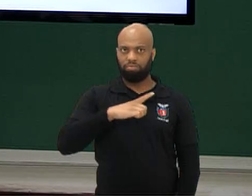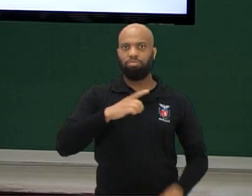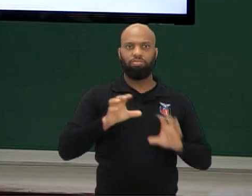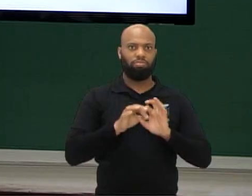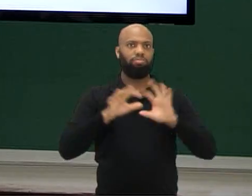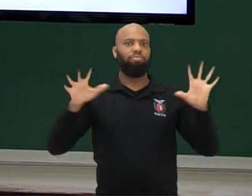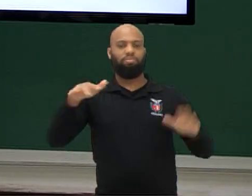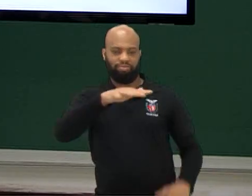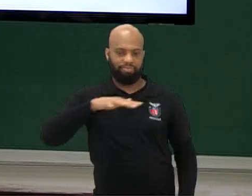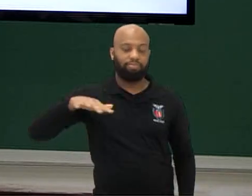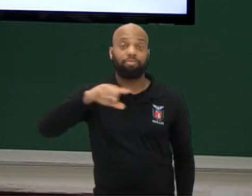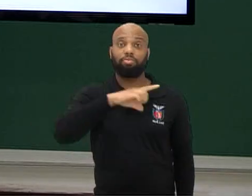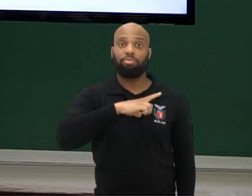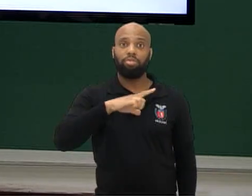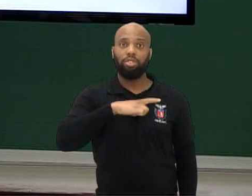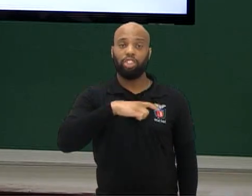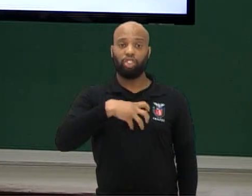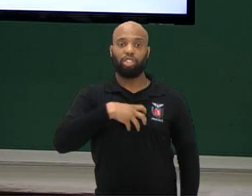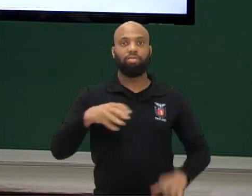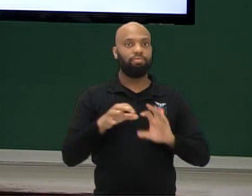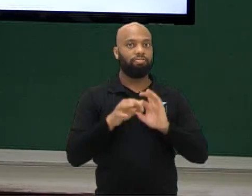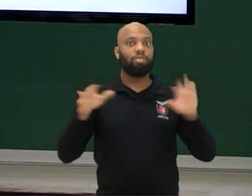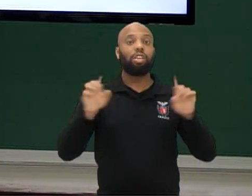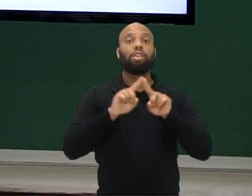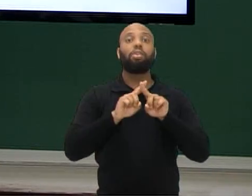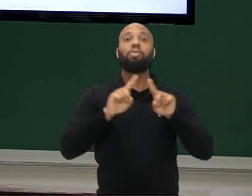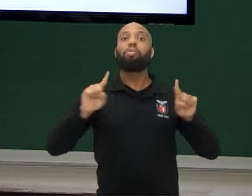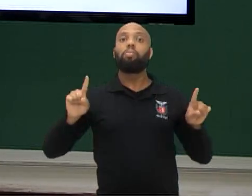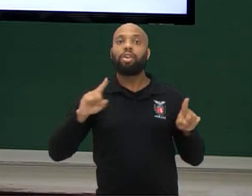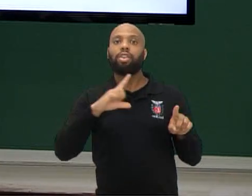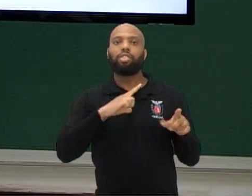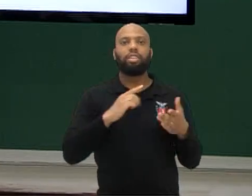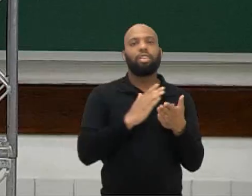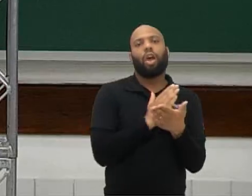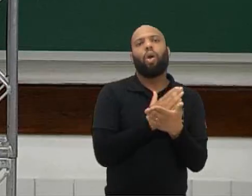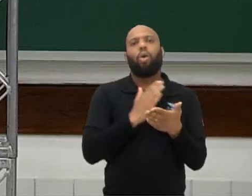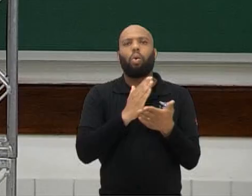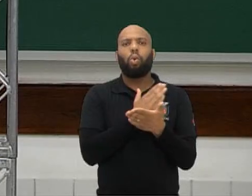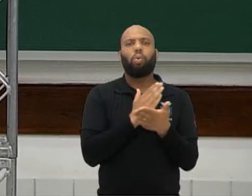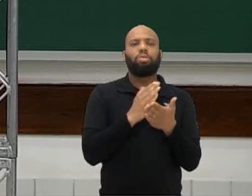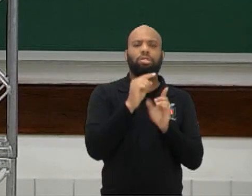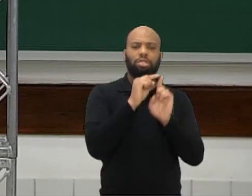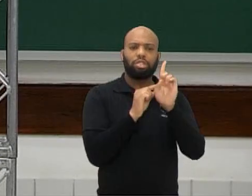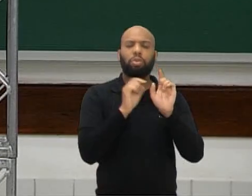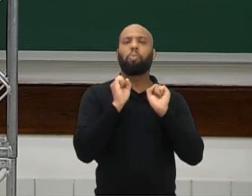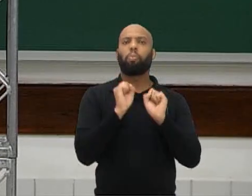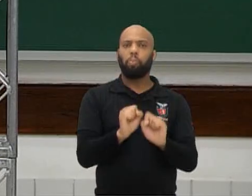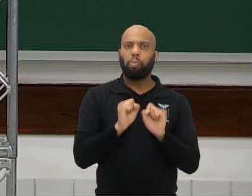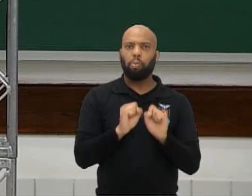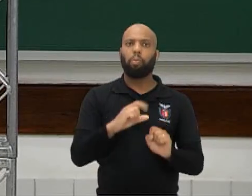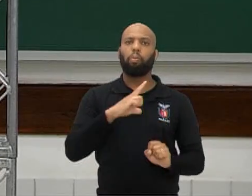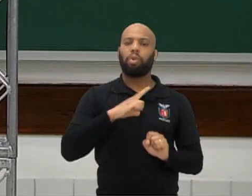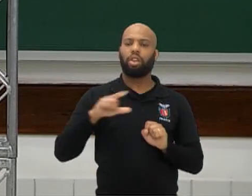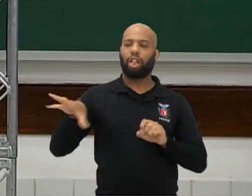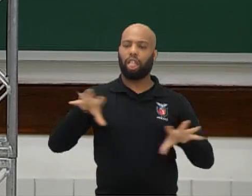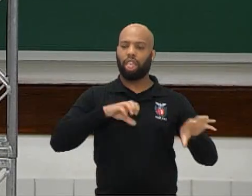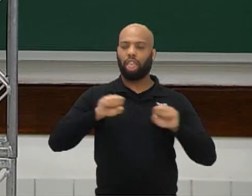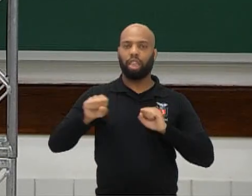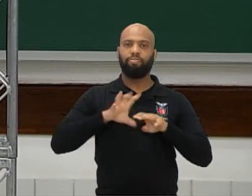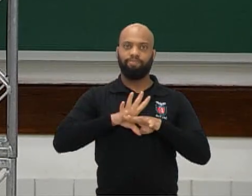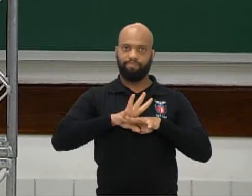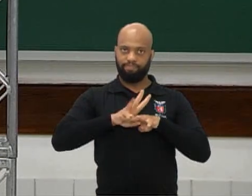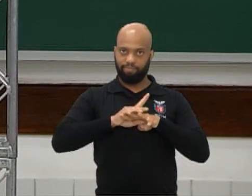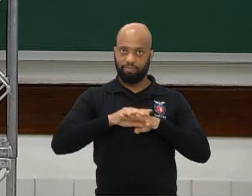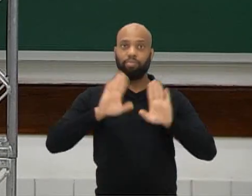deles vive no ambiente de maneira livre, porém, algumas espécies podem sim causar doenças. E aí